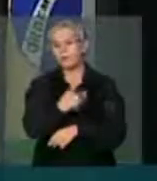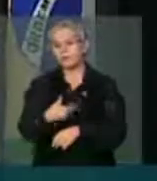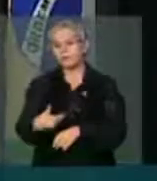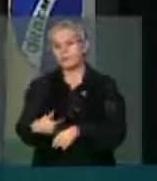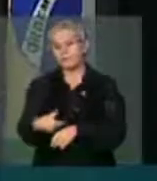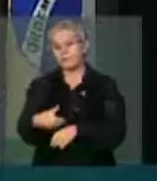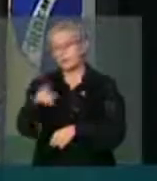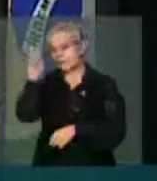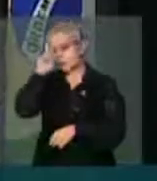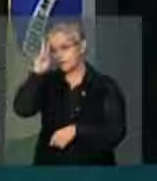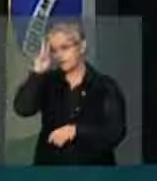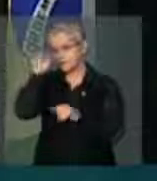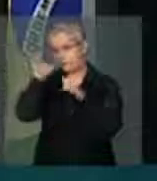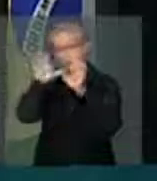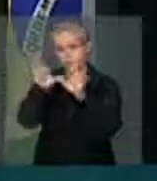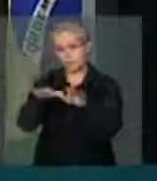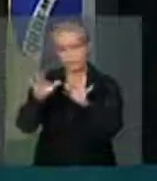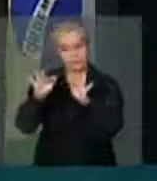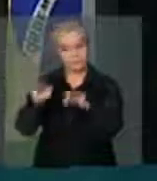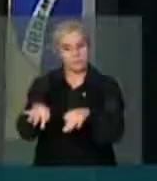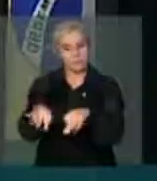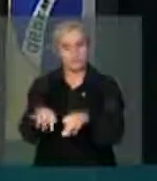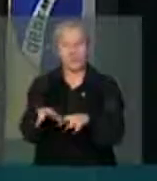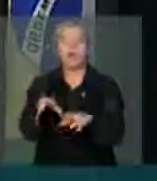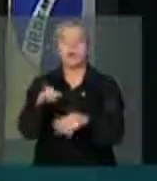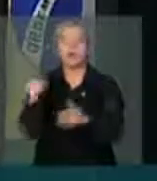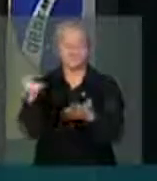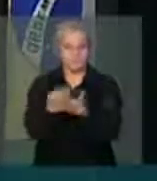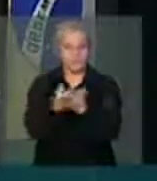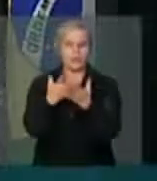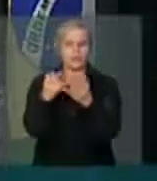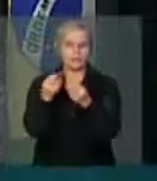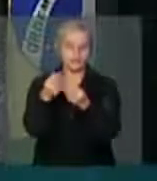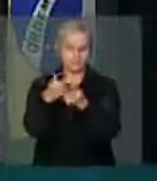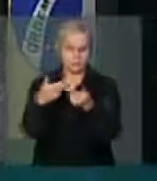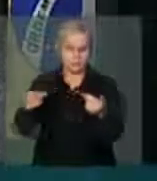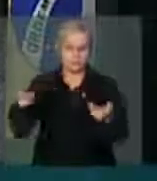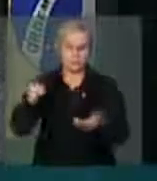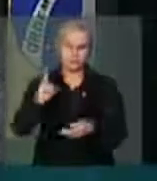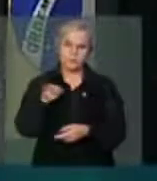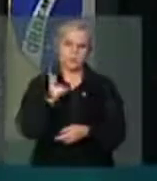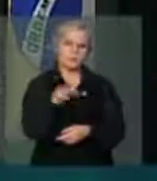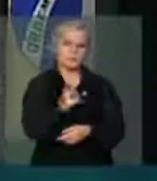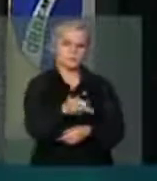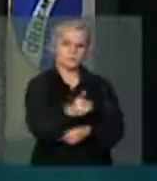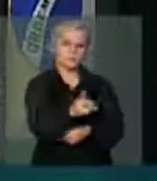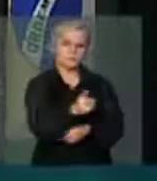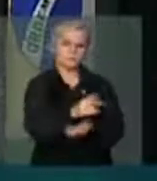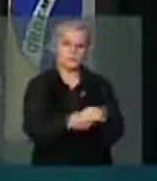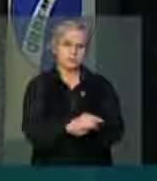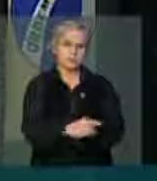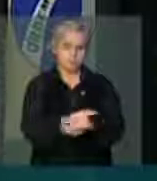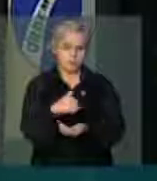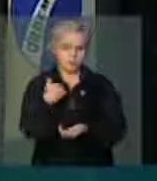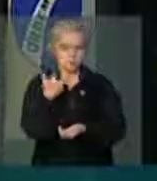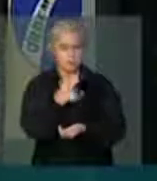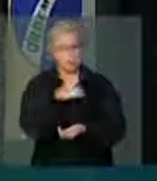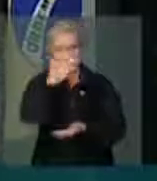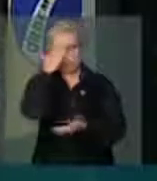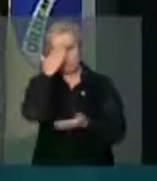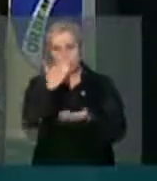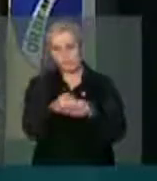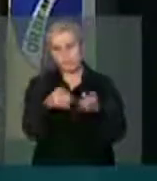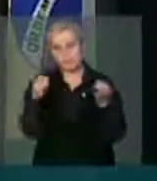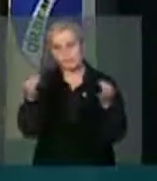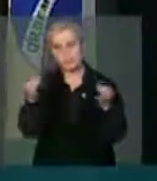história. Muito ainda há de acontecer, e para concluir, senhor presidente, nós temos a certeza